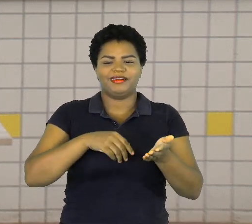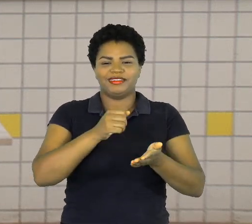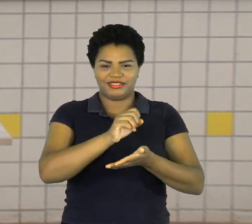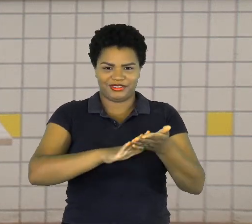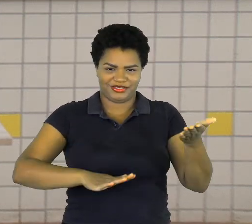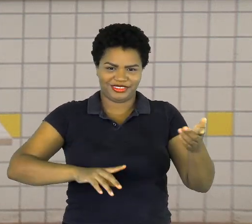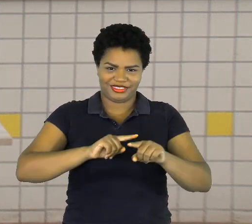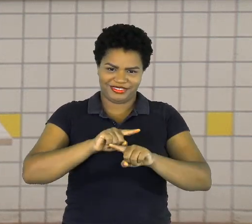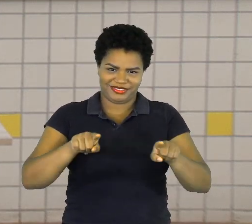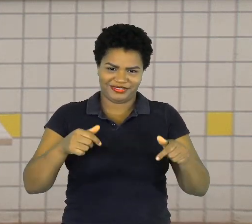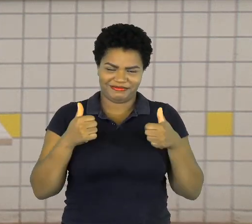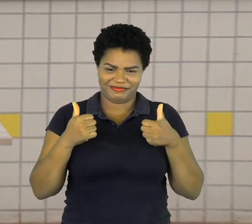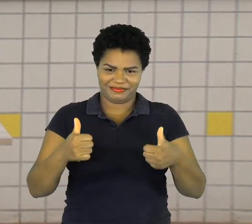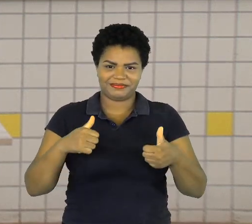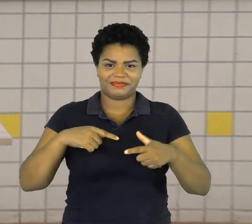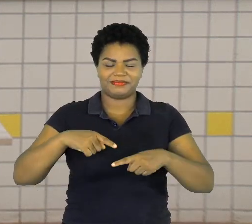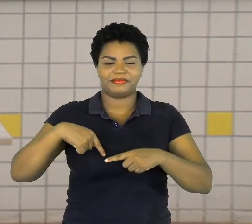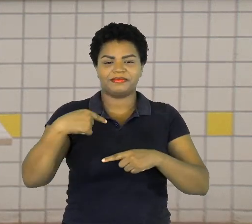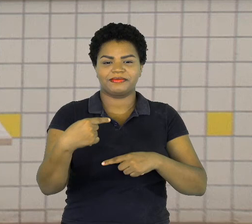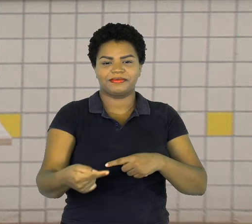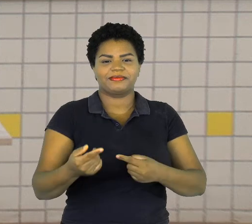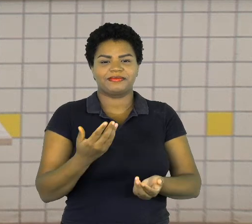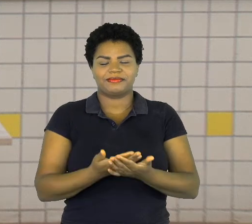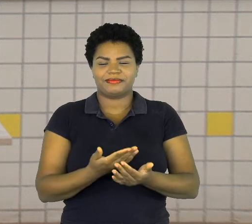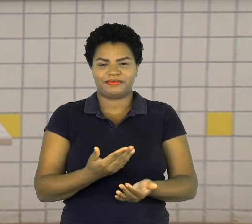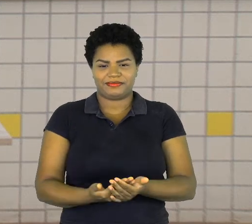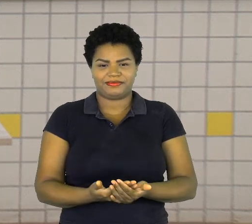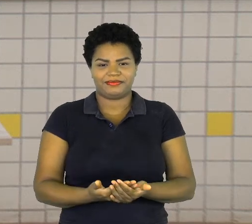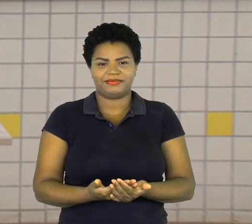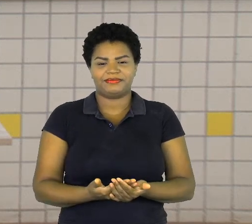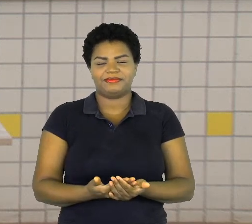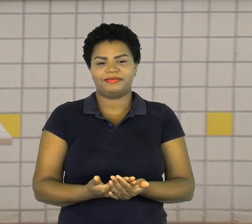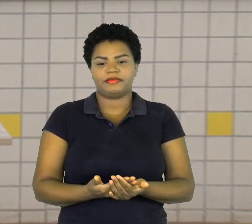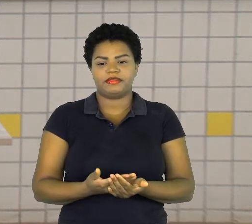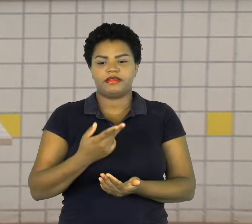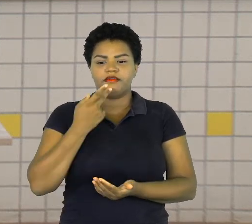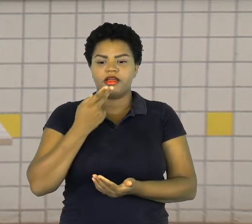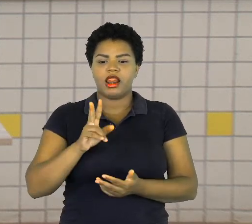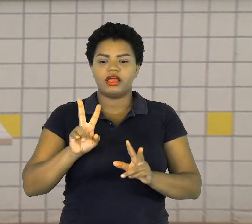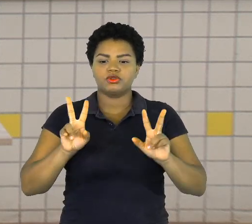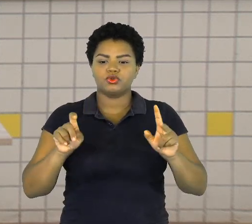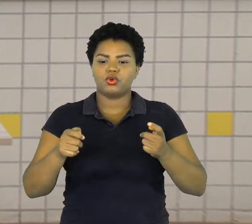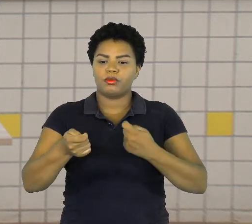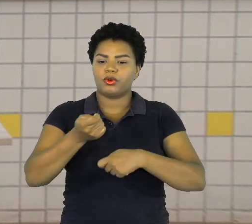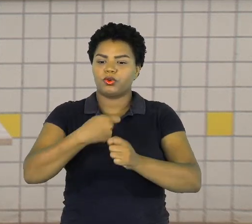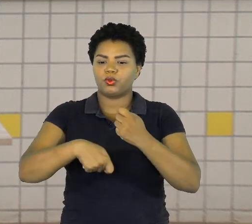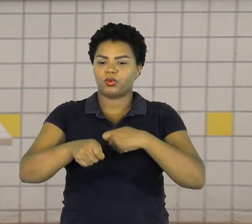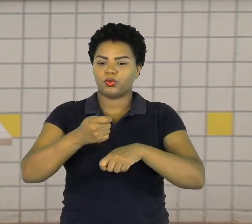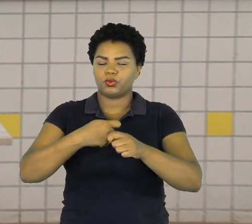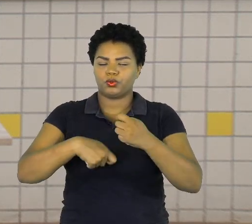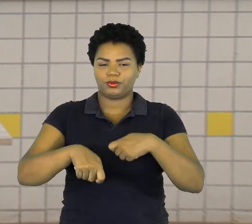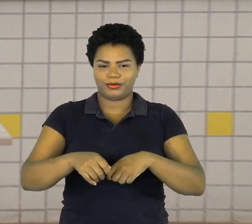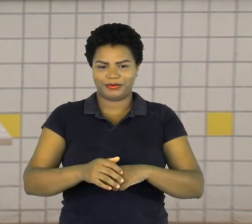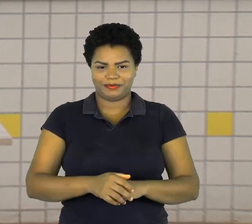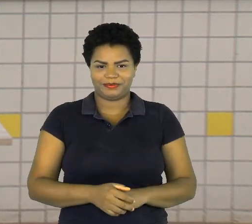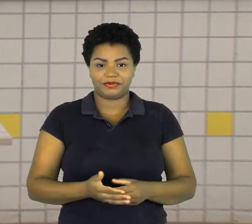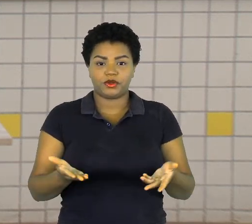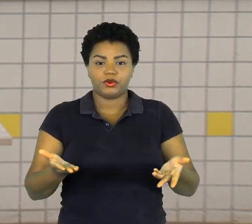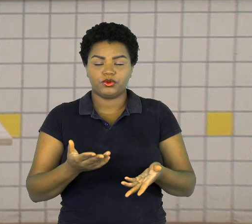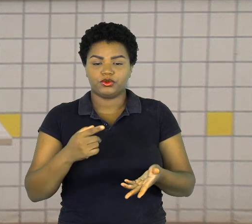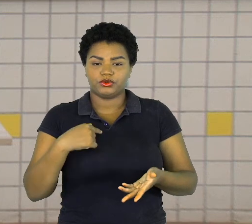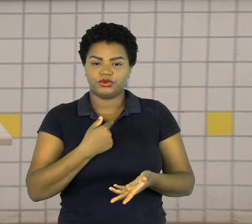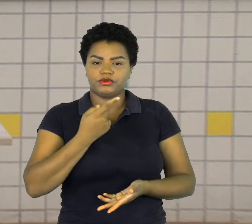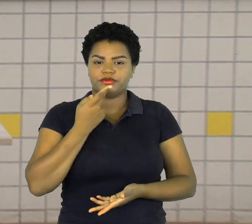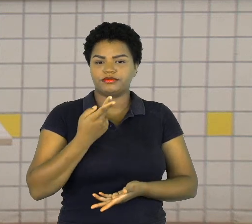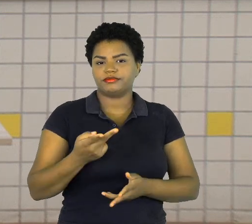bom? Na próxima aula, nós vamos falar sobre economia. Hoje, nós